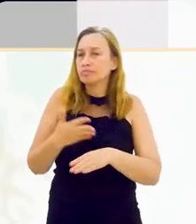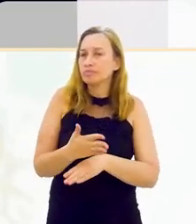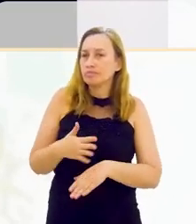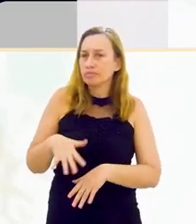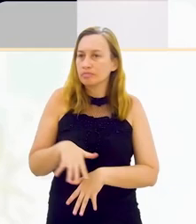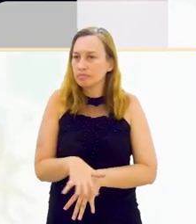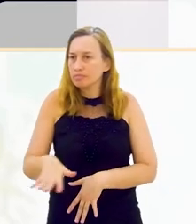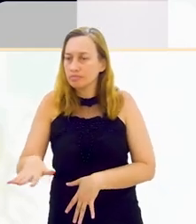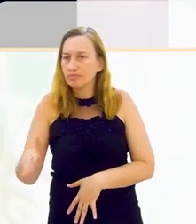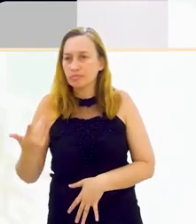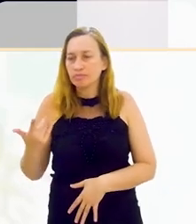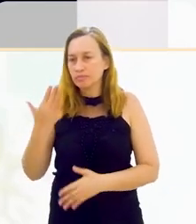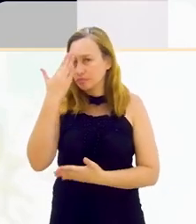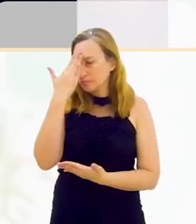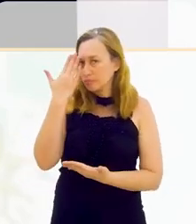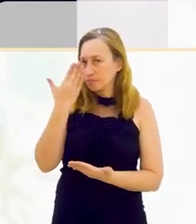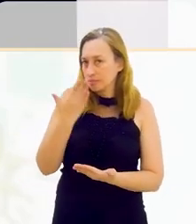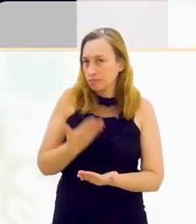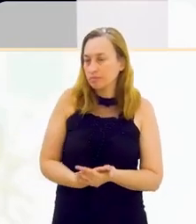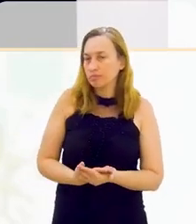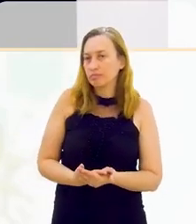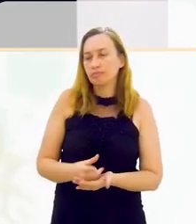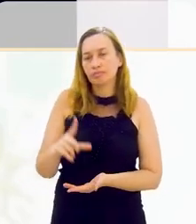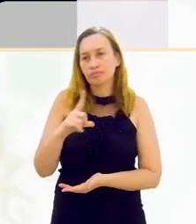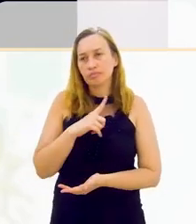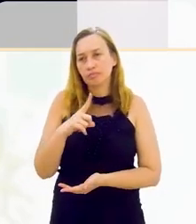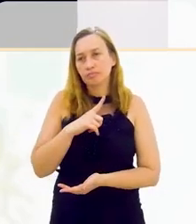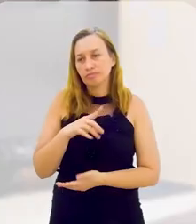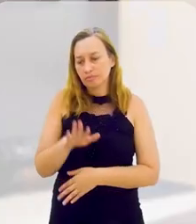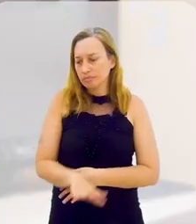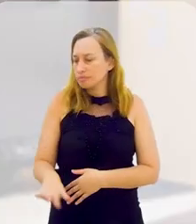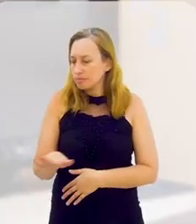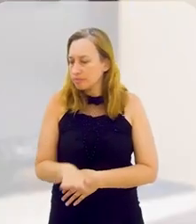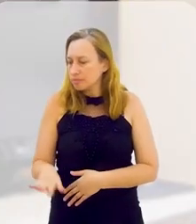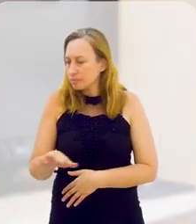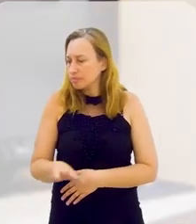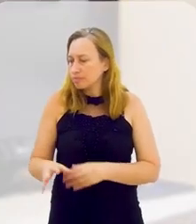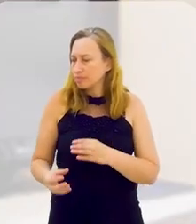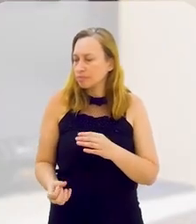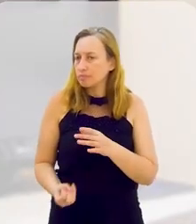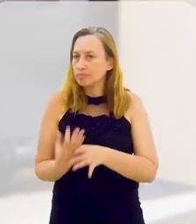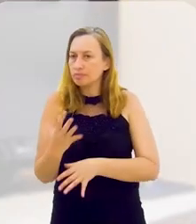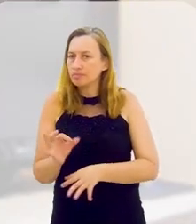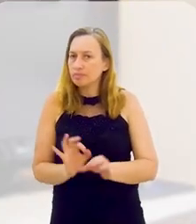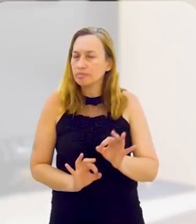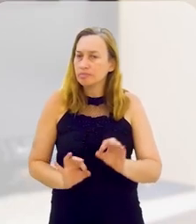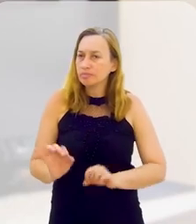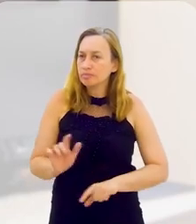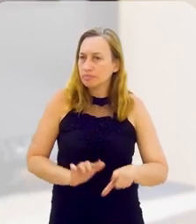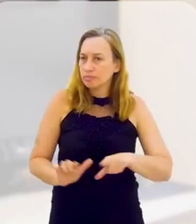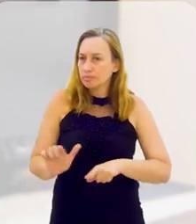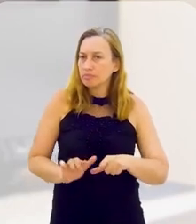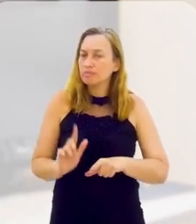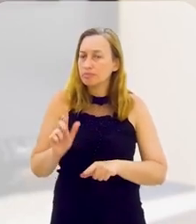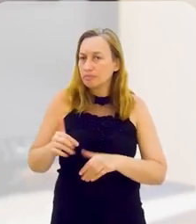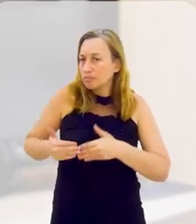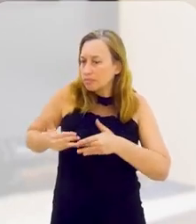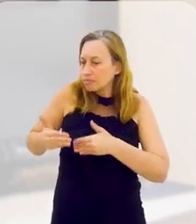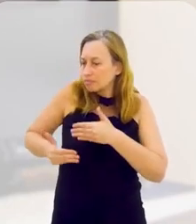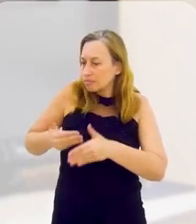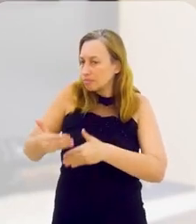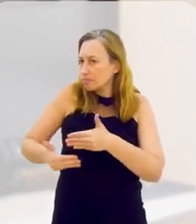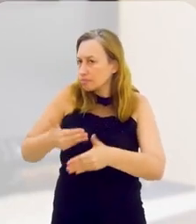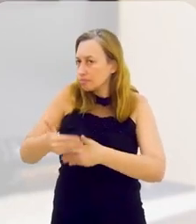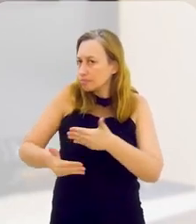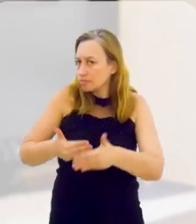você chegar nessa comunidade, ganhar confiança, enfim, começar a realizar um trabalho, deve